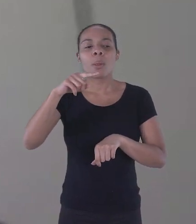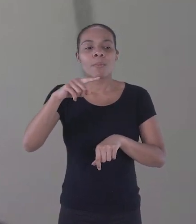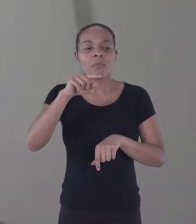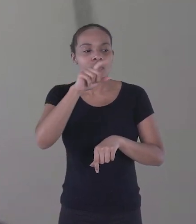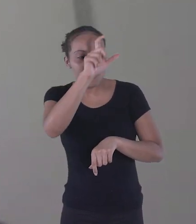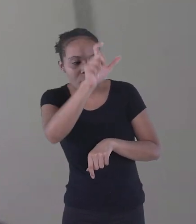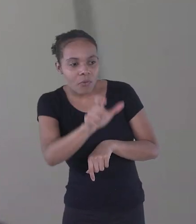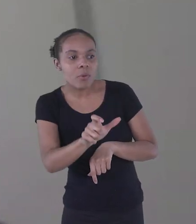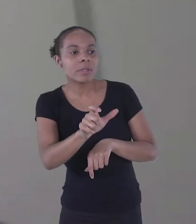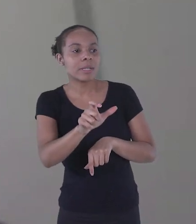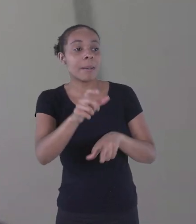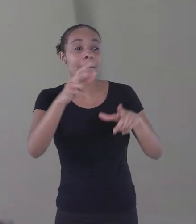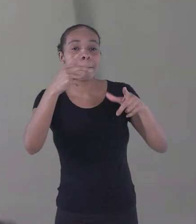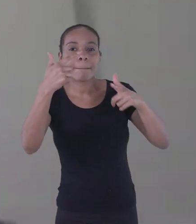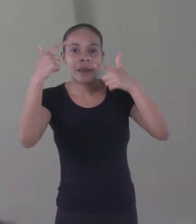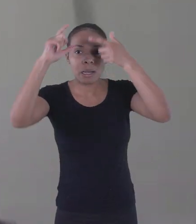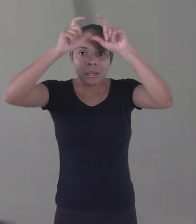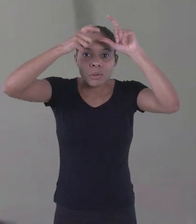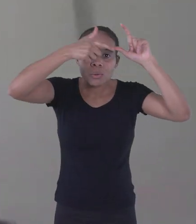escrita é extremamente terapêutica,